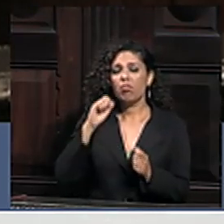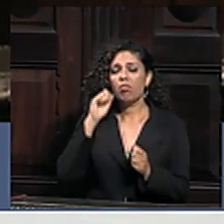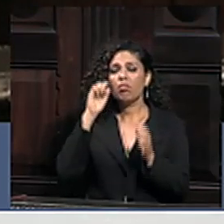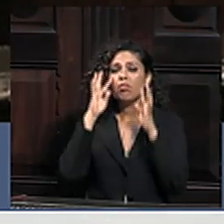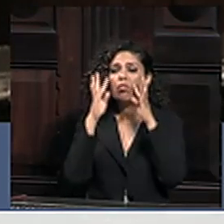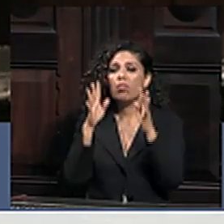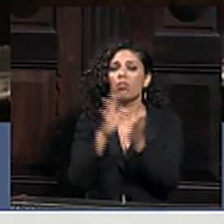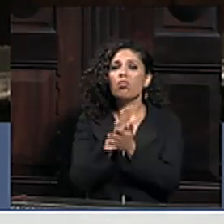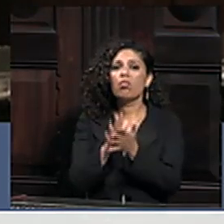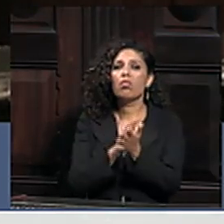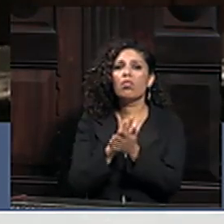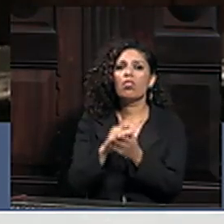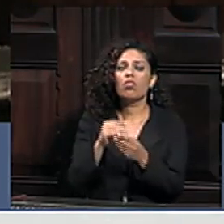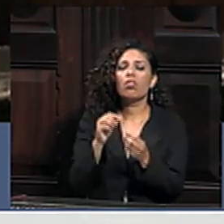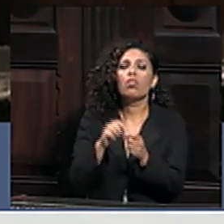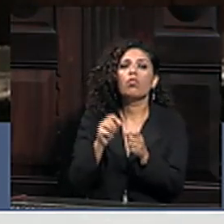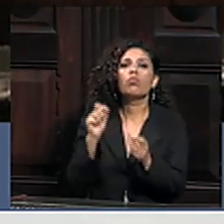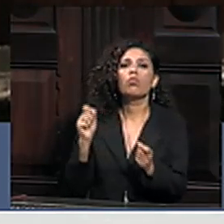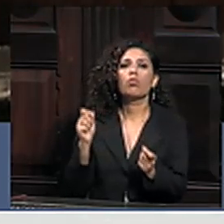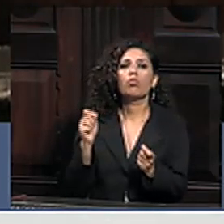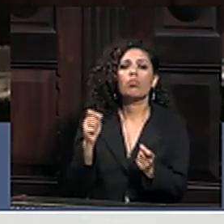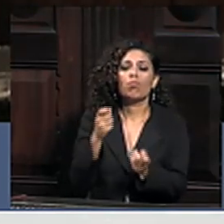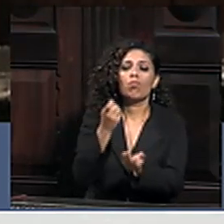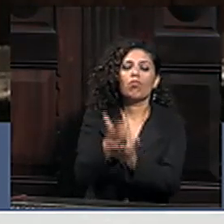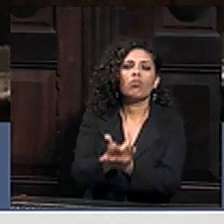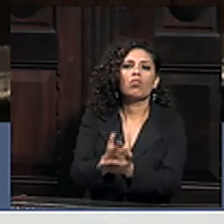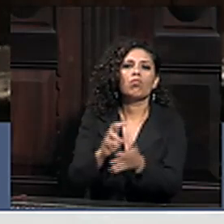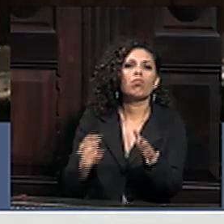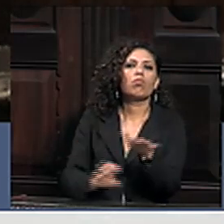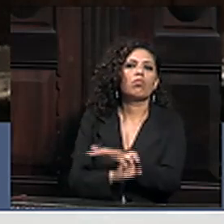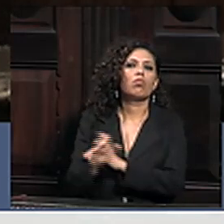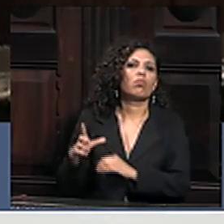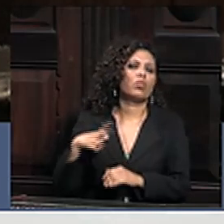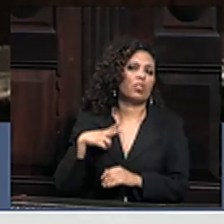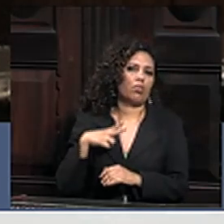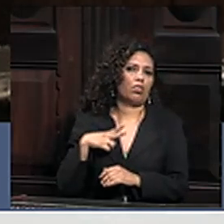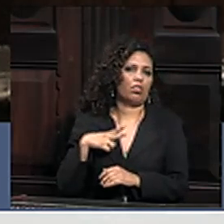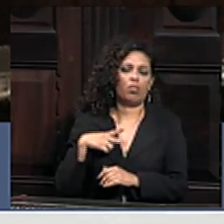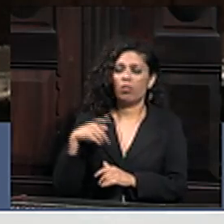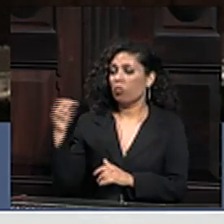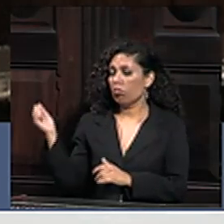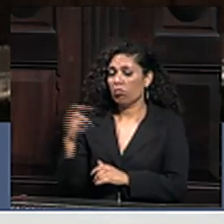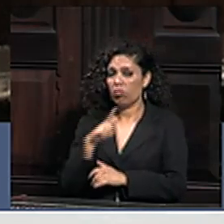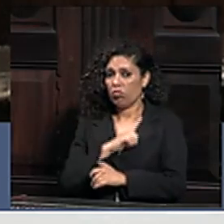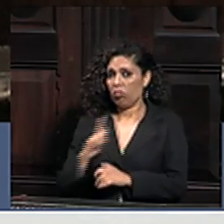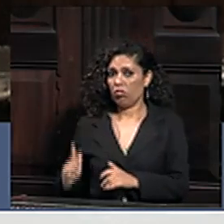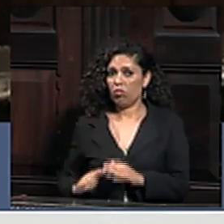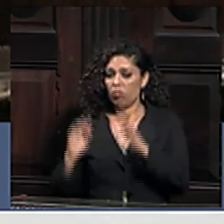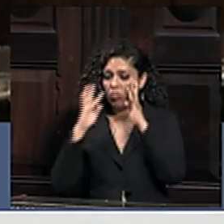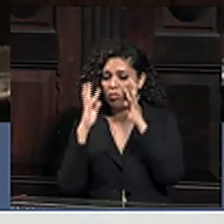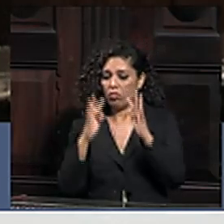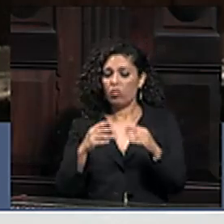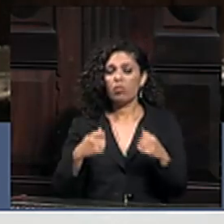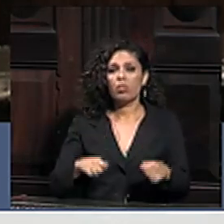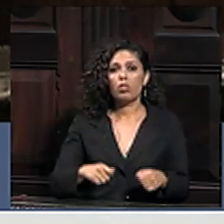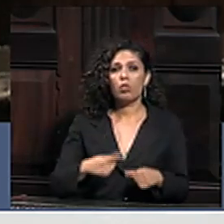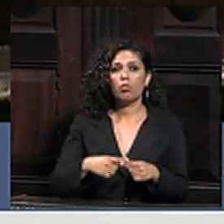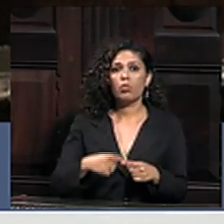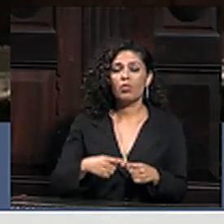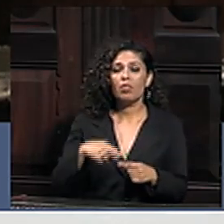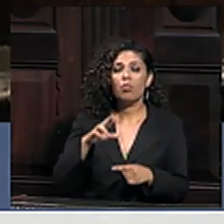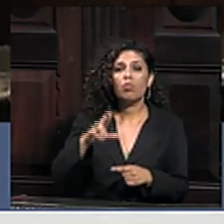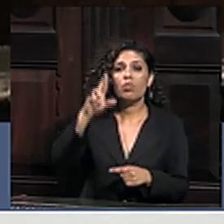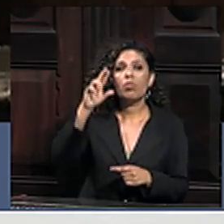eleito, a ocupação das margens daquela rodovia é responsabilidade